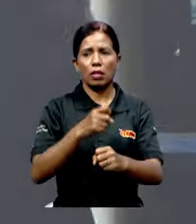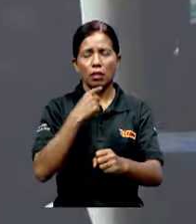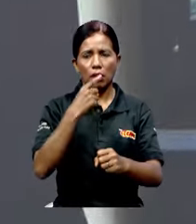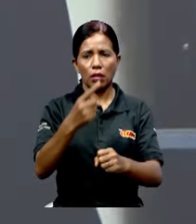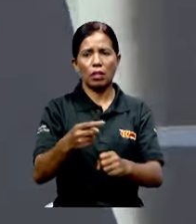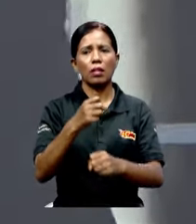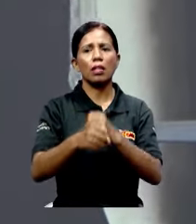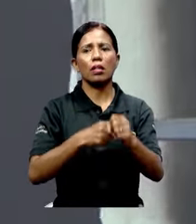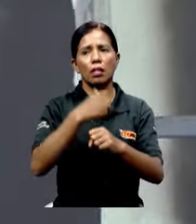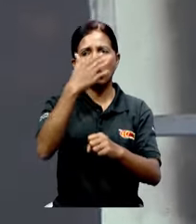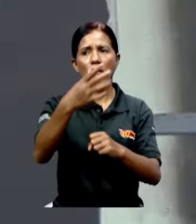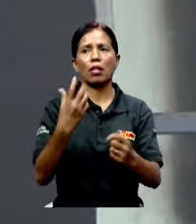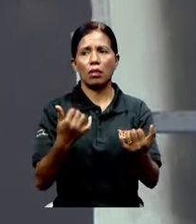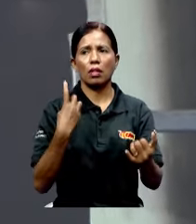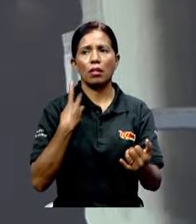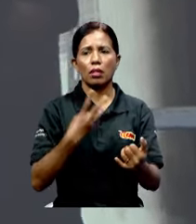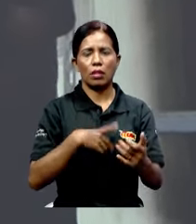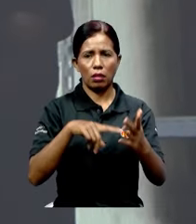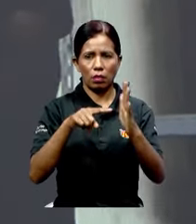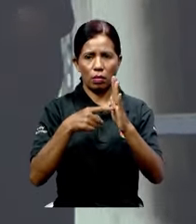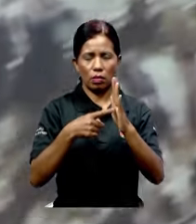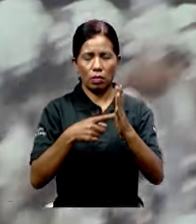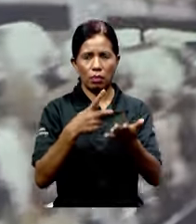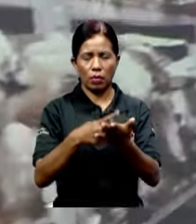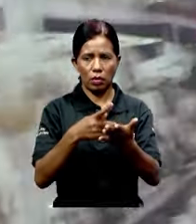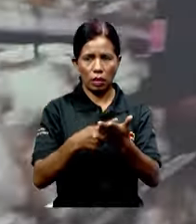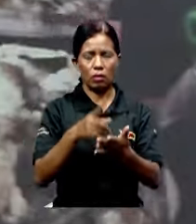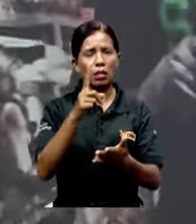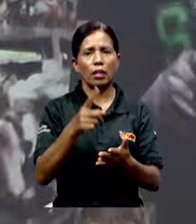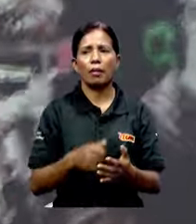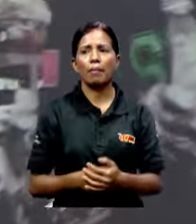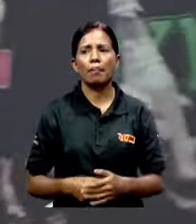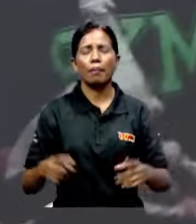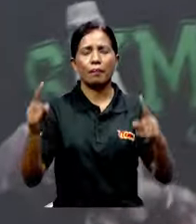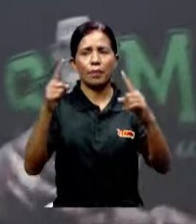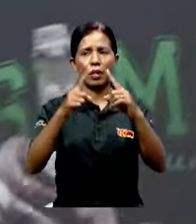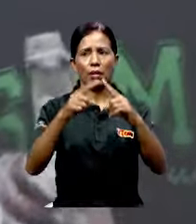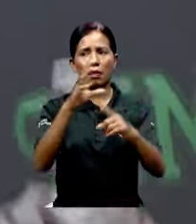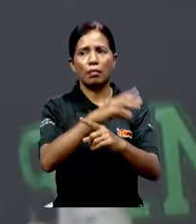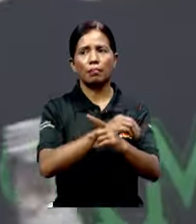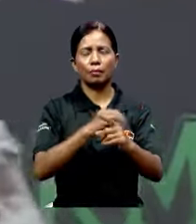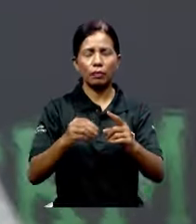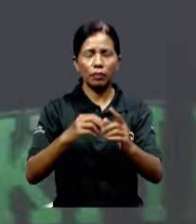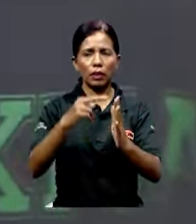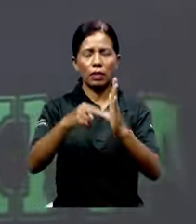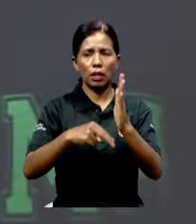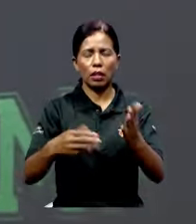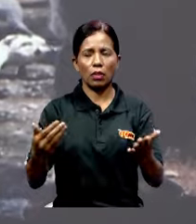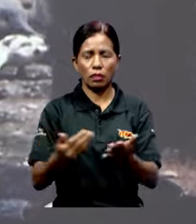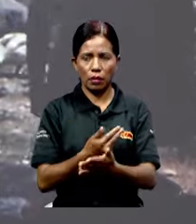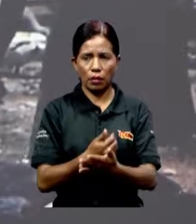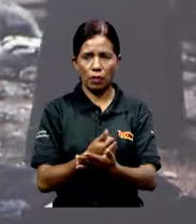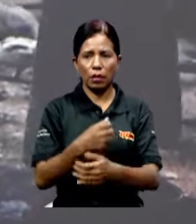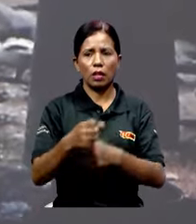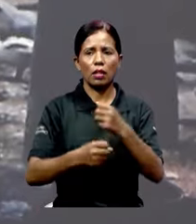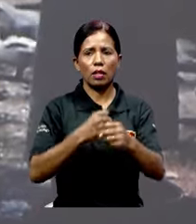tina oin agora kita ho hahu ho projeto piloto ida ba natar ho modelo fun ke se tina